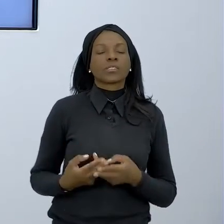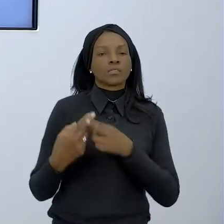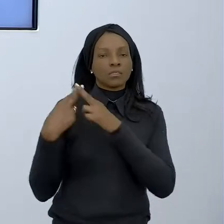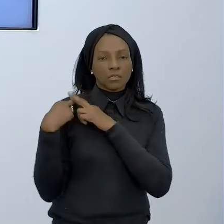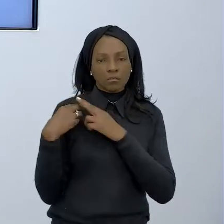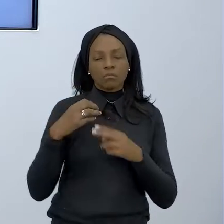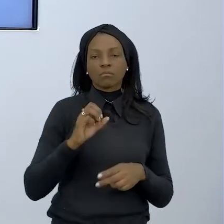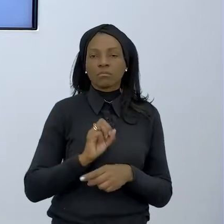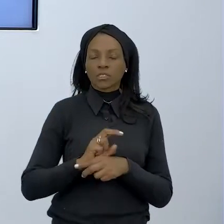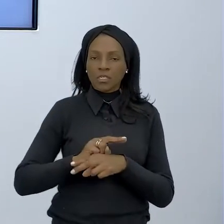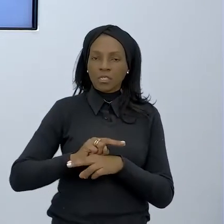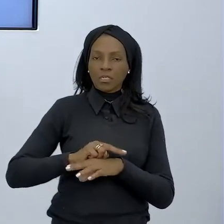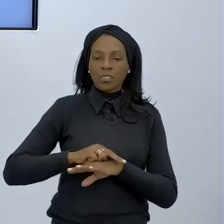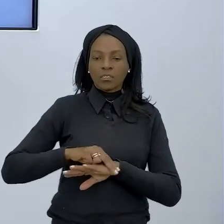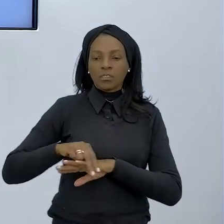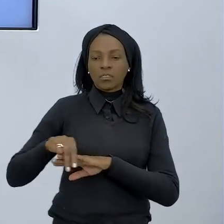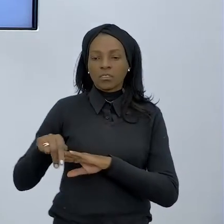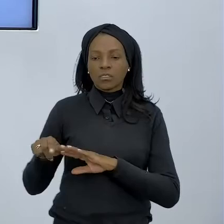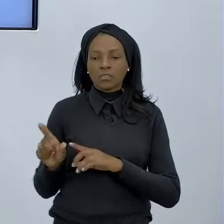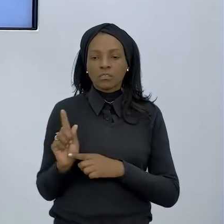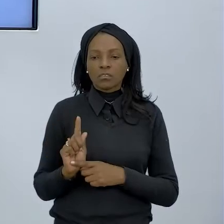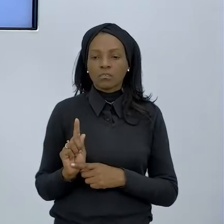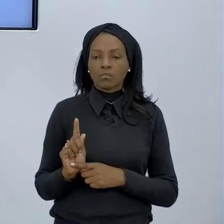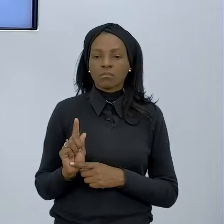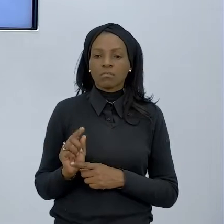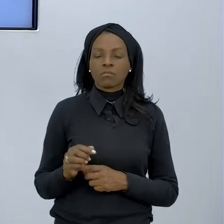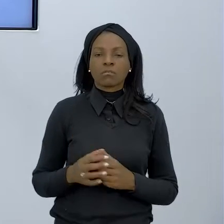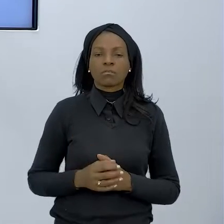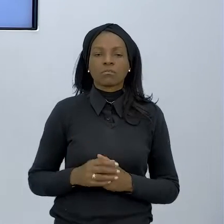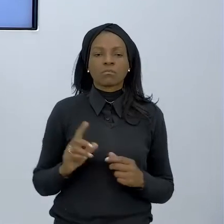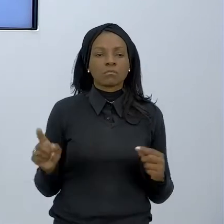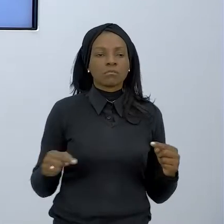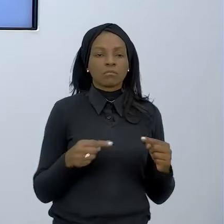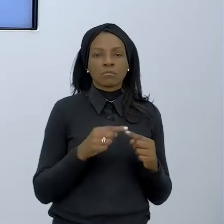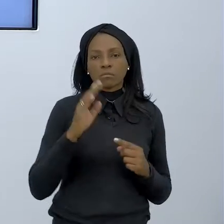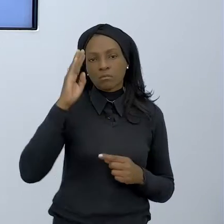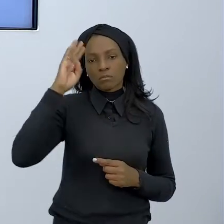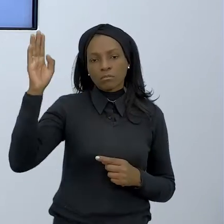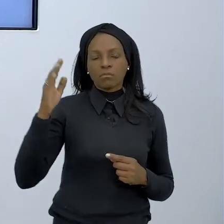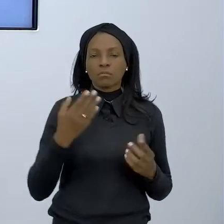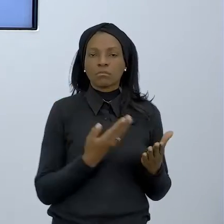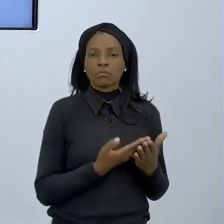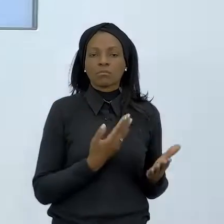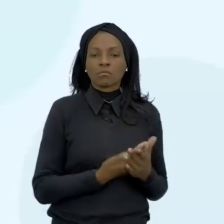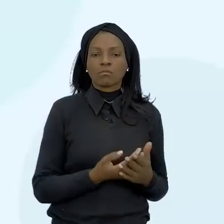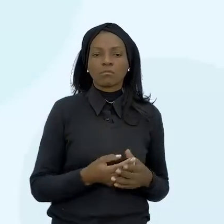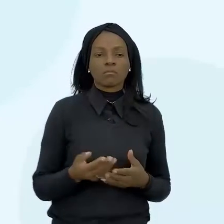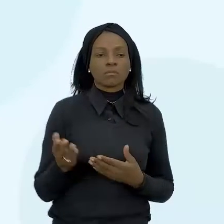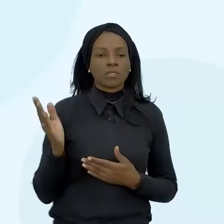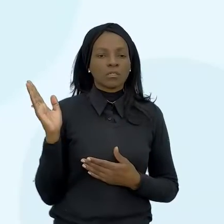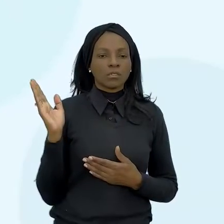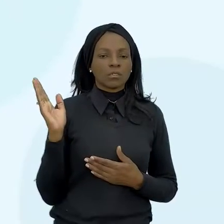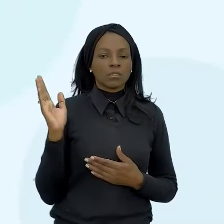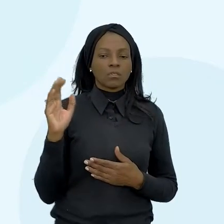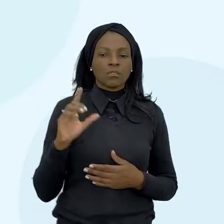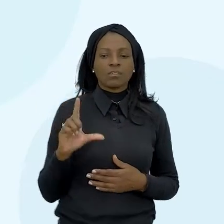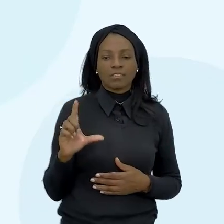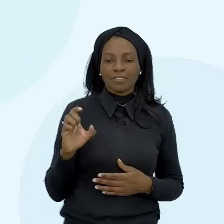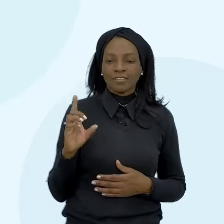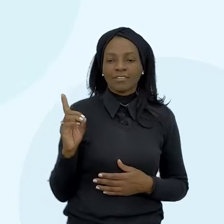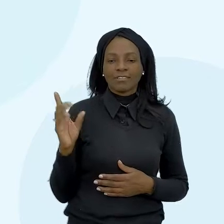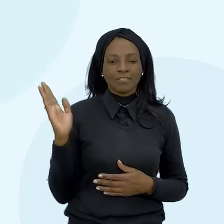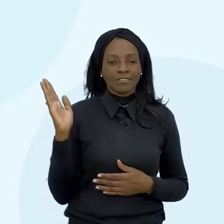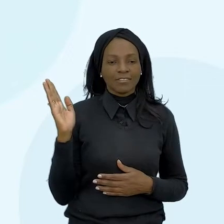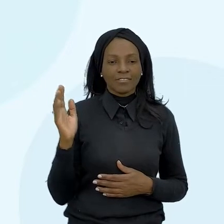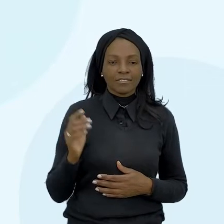das ONGs. Muito bem, o objetivo principal da nossa aula está aqui no LED, bota no LED,